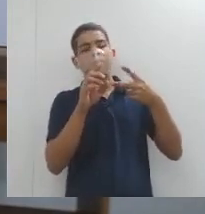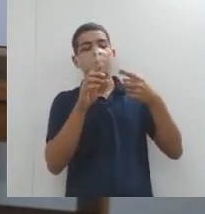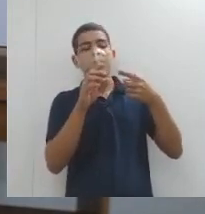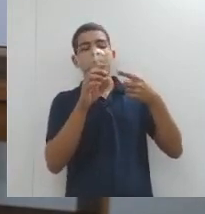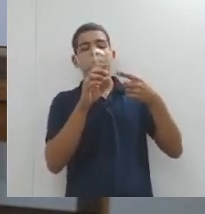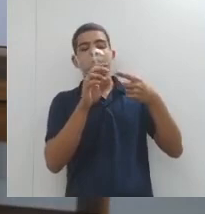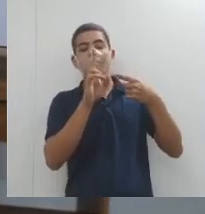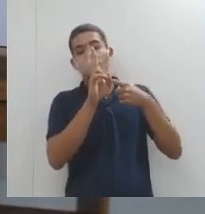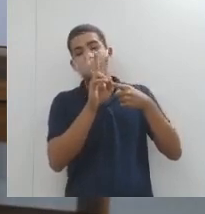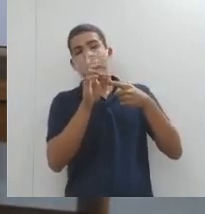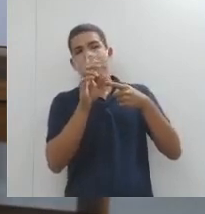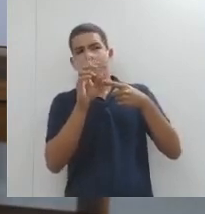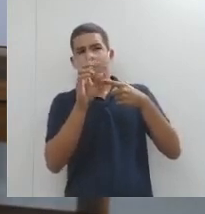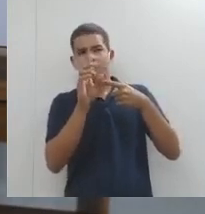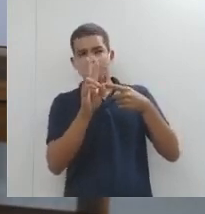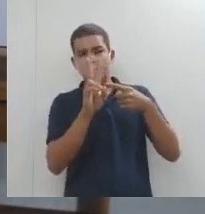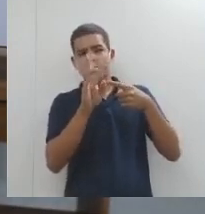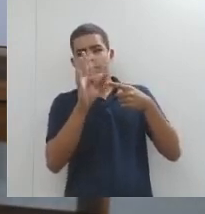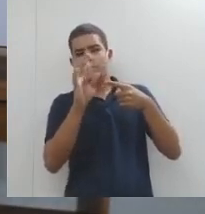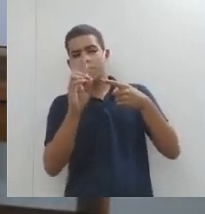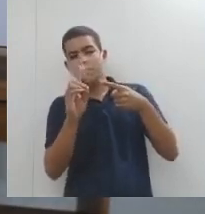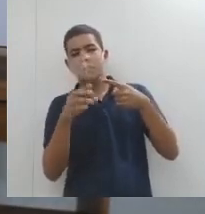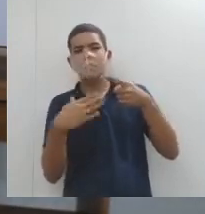transitivo indireto, por exemplo. É o que ocorre com o verbo